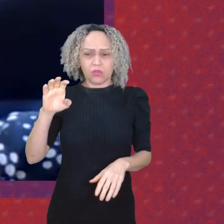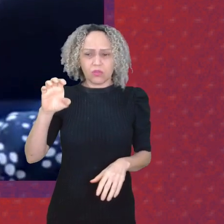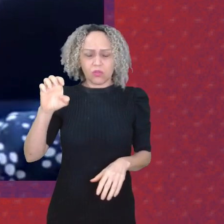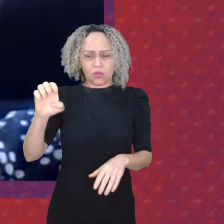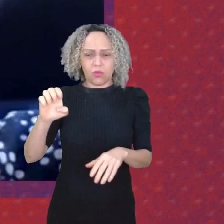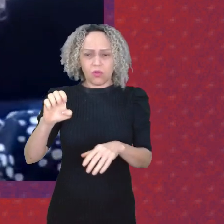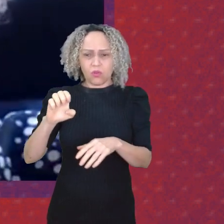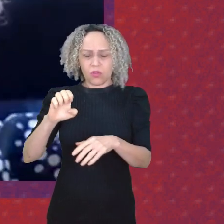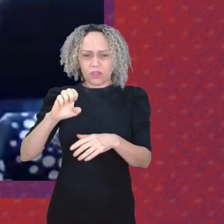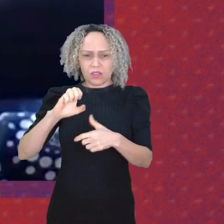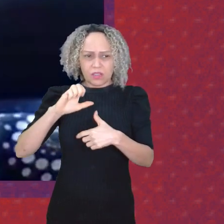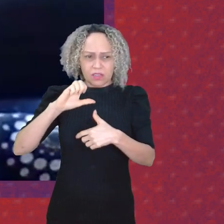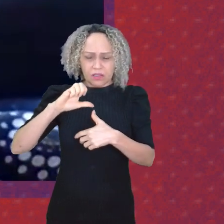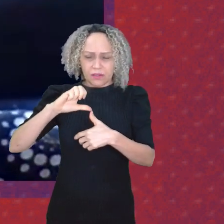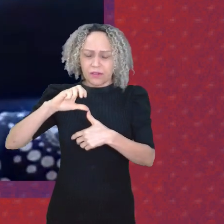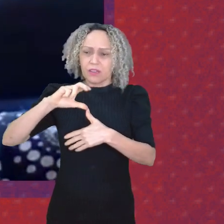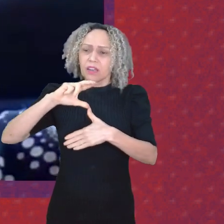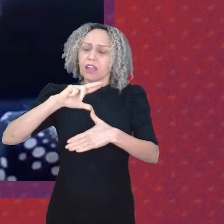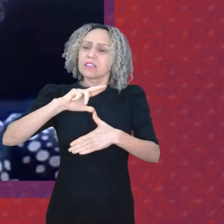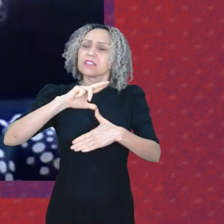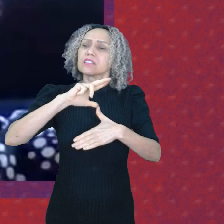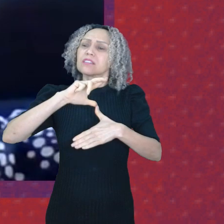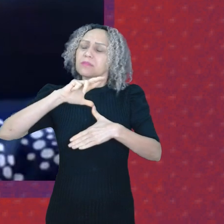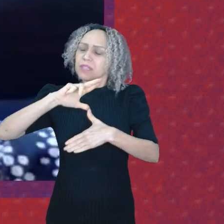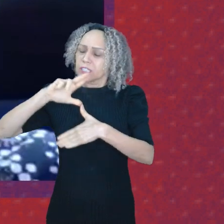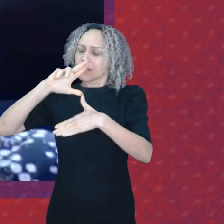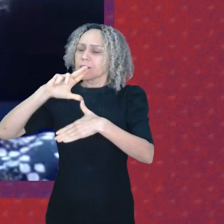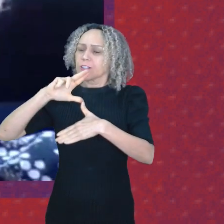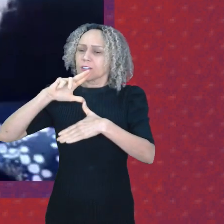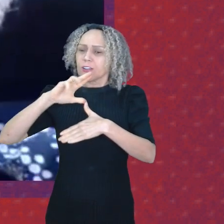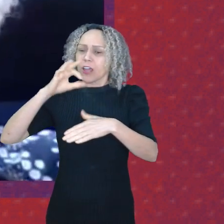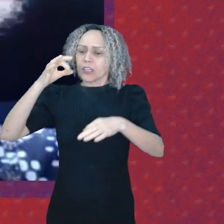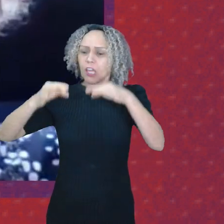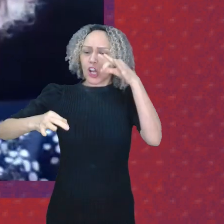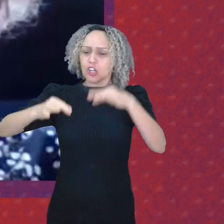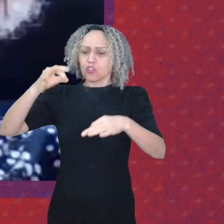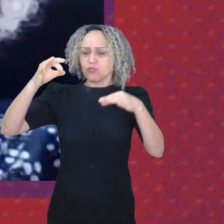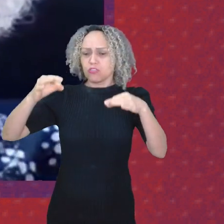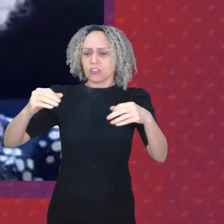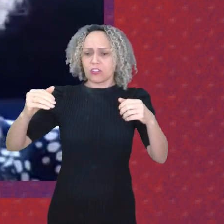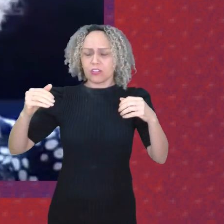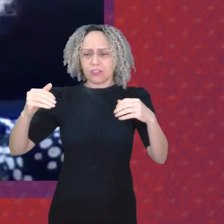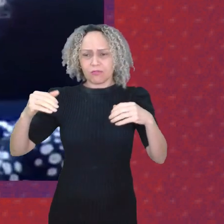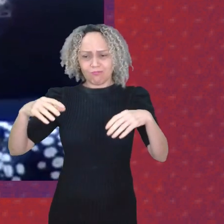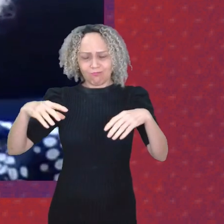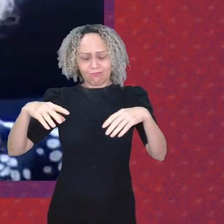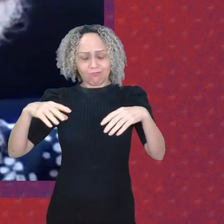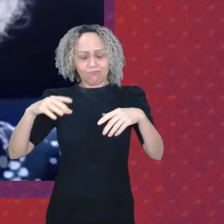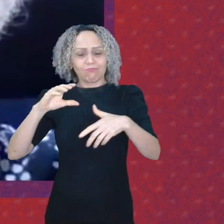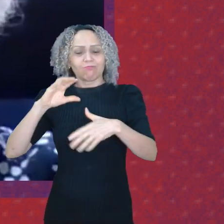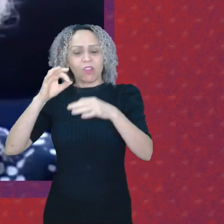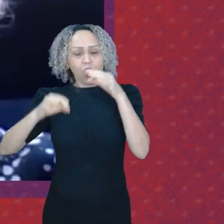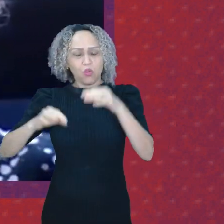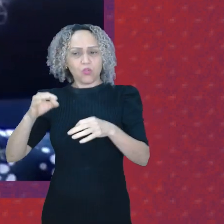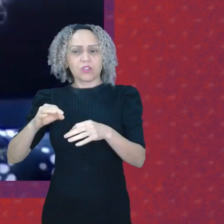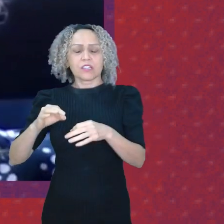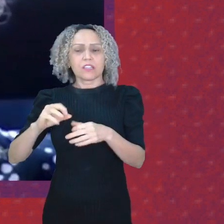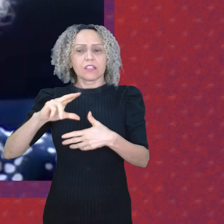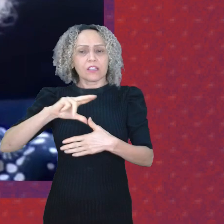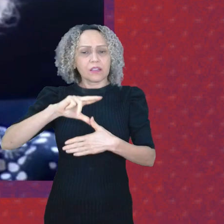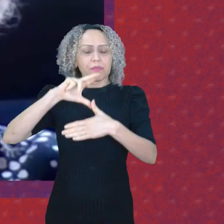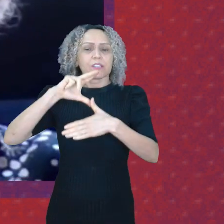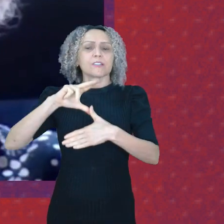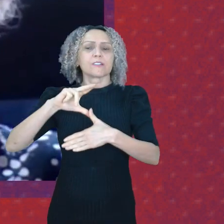E a corte exigiu que o Brasil tivesse uma lei mais rigorosa